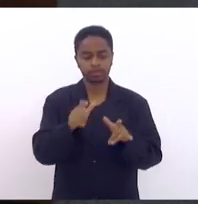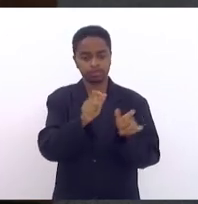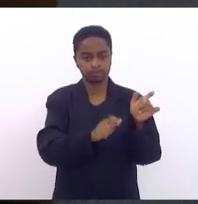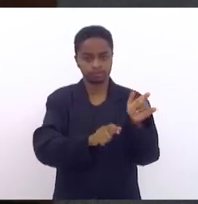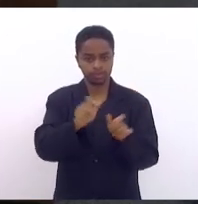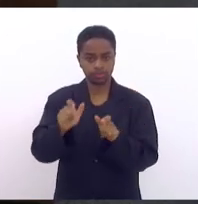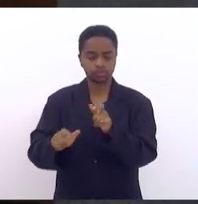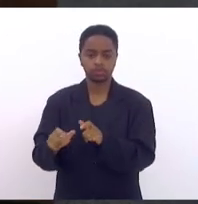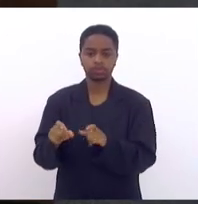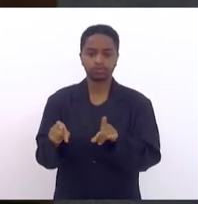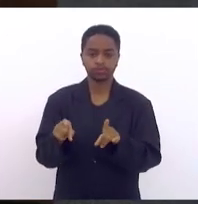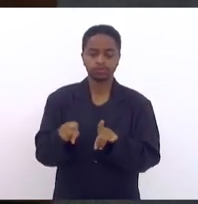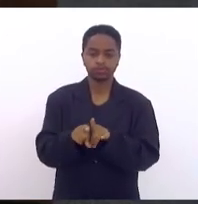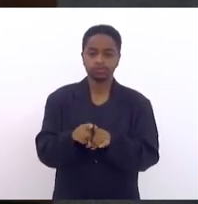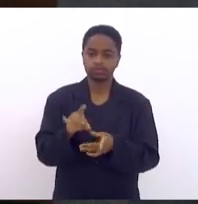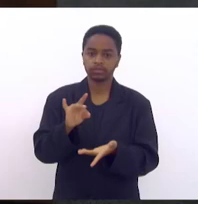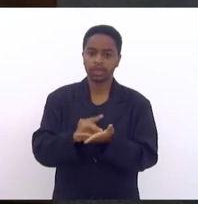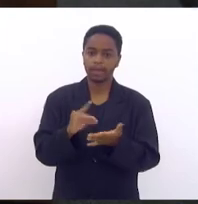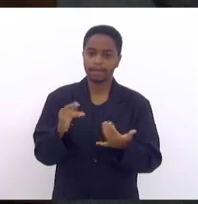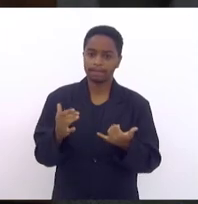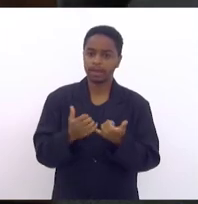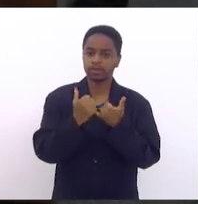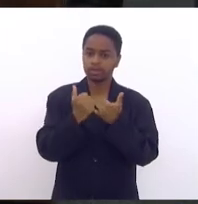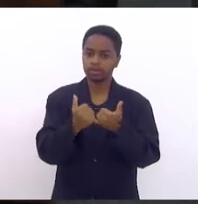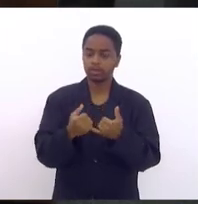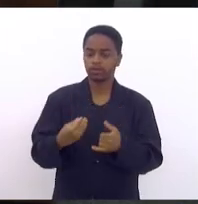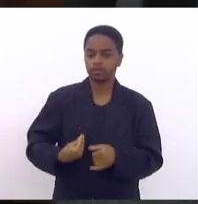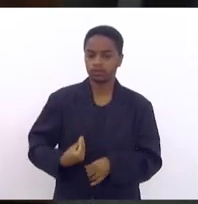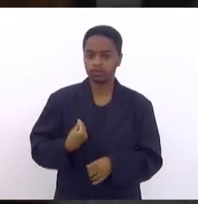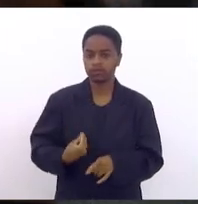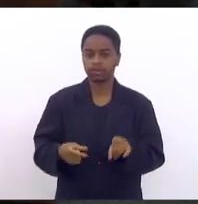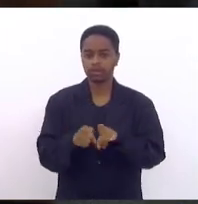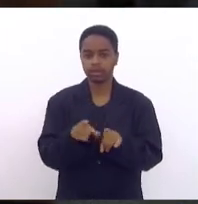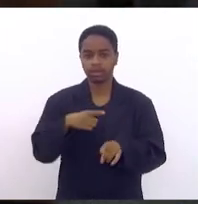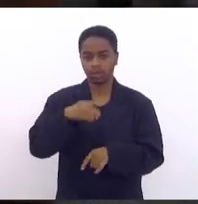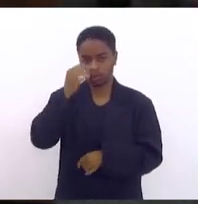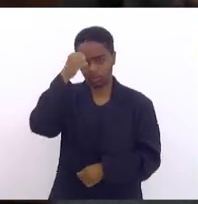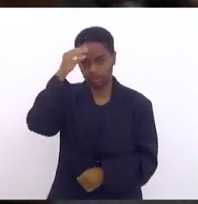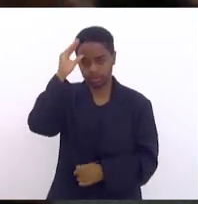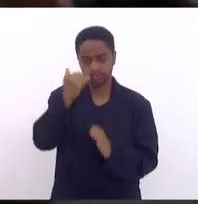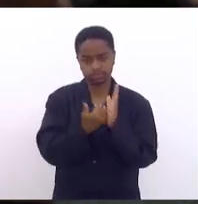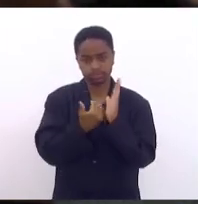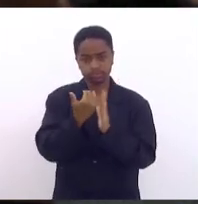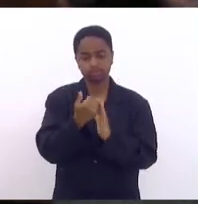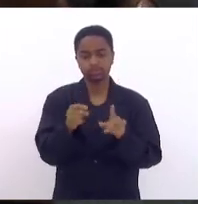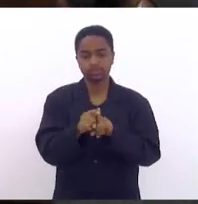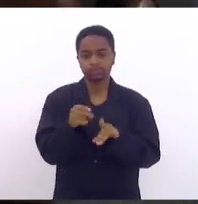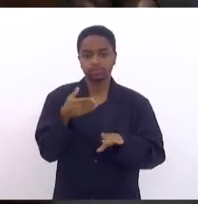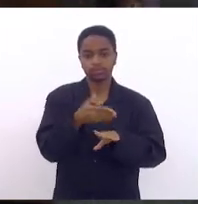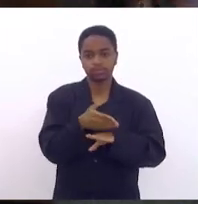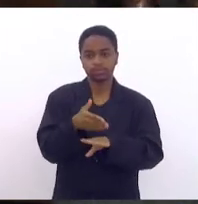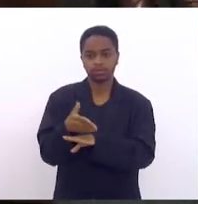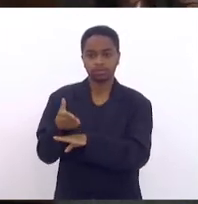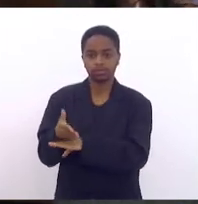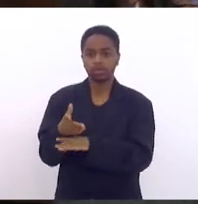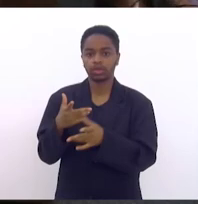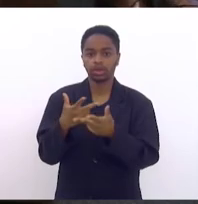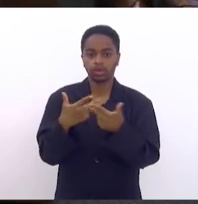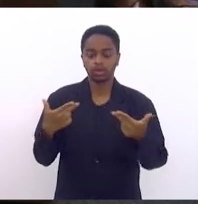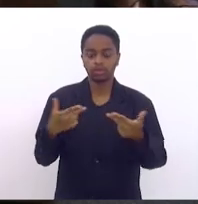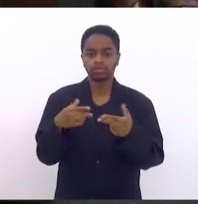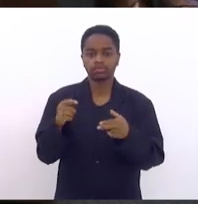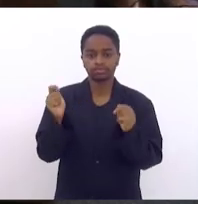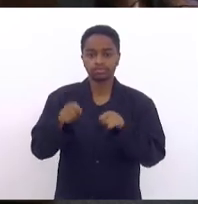são patrimônios vivos, detentores do conhecimento e que são parte, né, do que nos ajudará